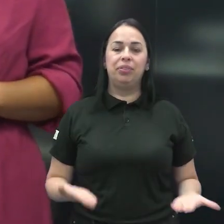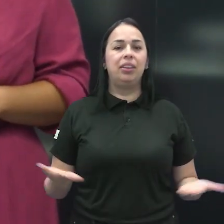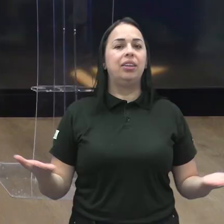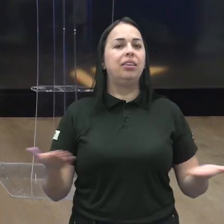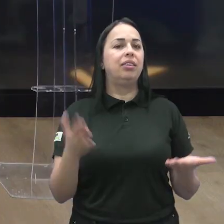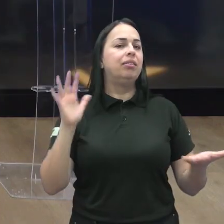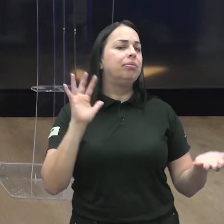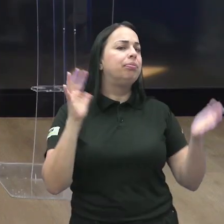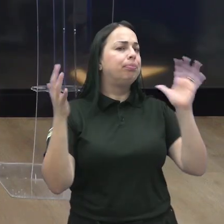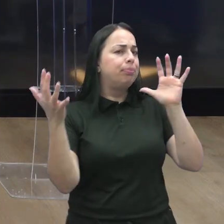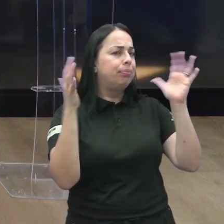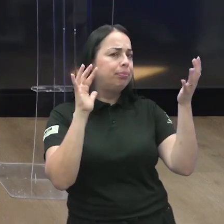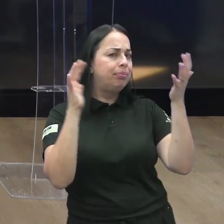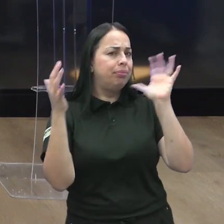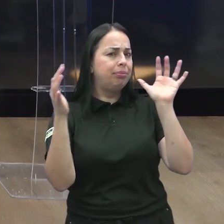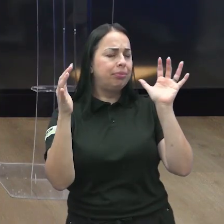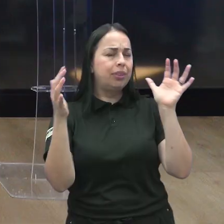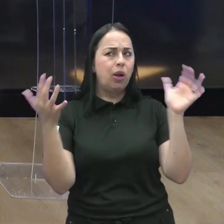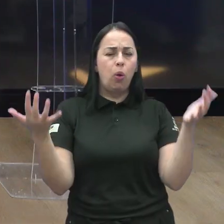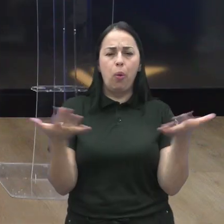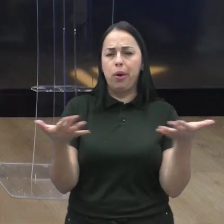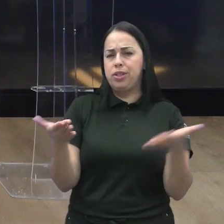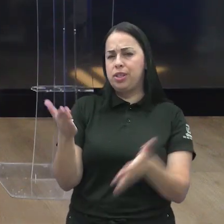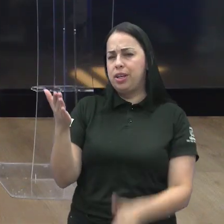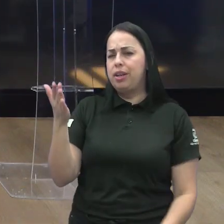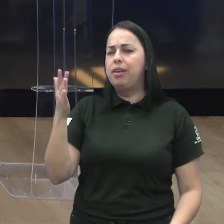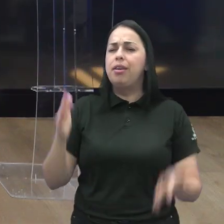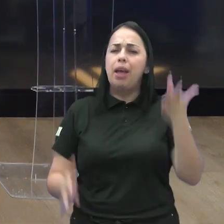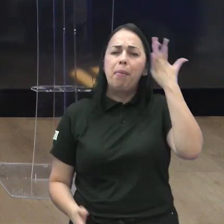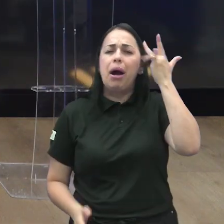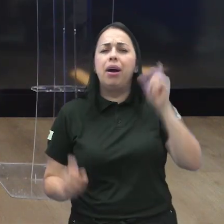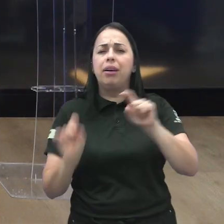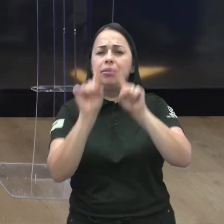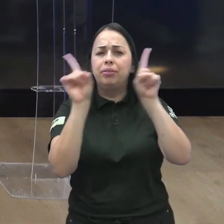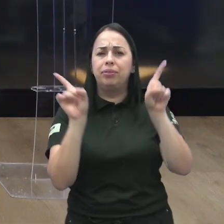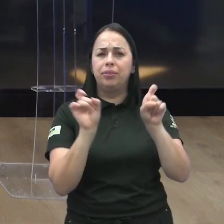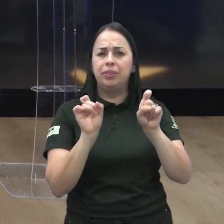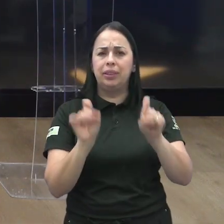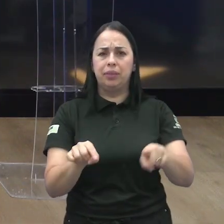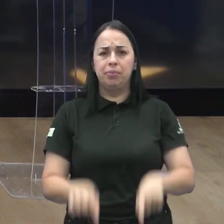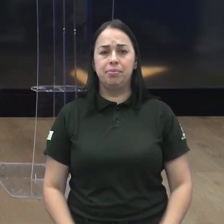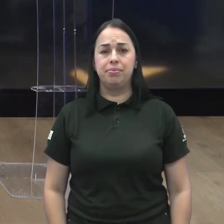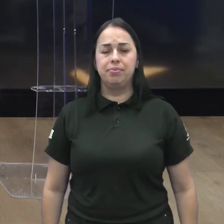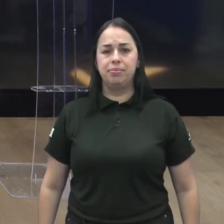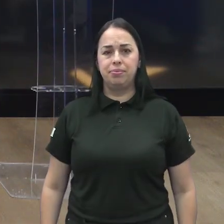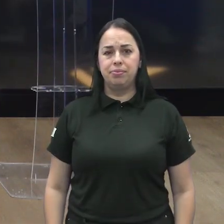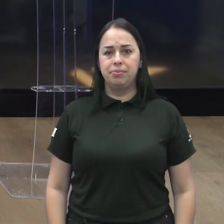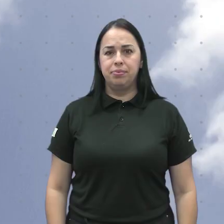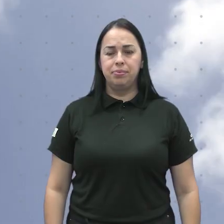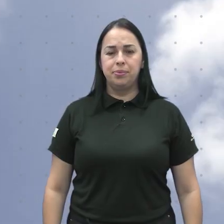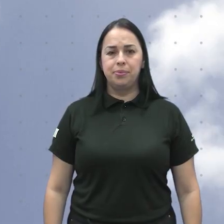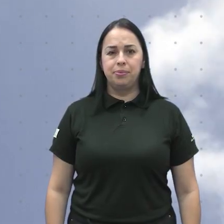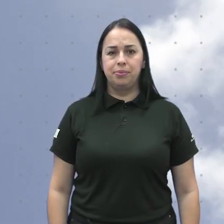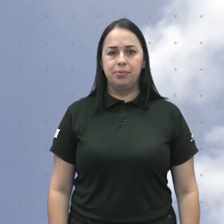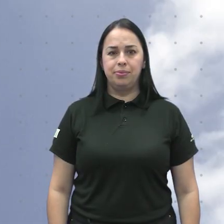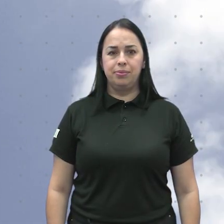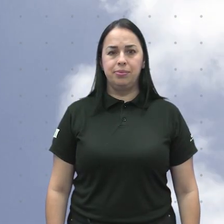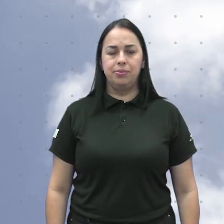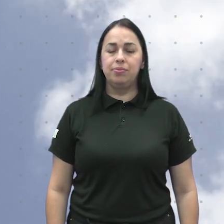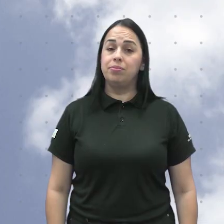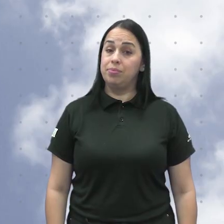graça. Bom, e o tempo, hein? Como será que fica nesta quinta e sexta-feira? Vamos ver na previsão.